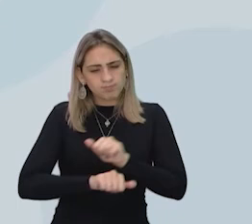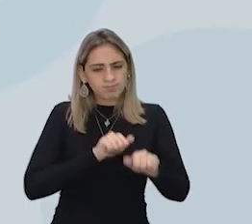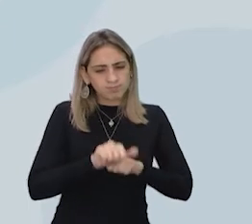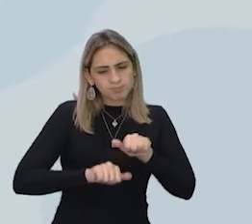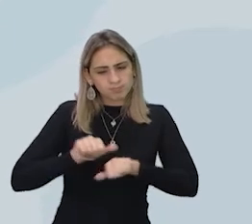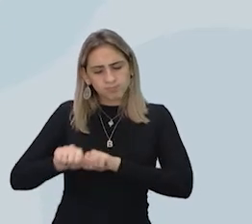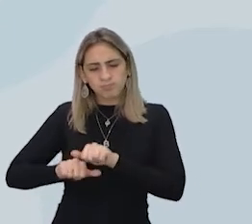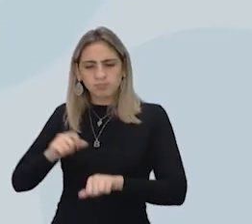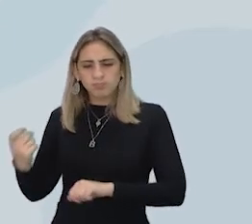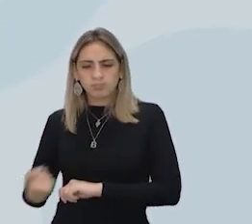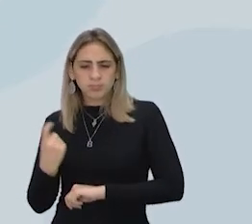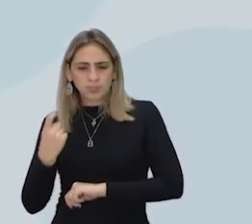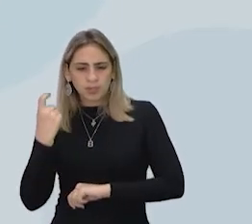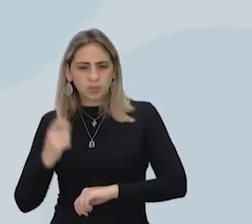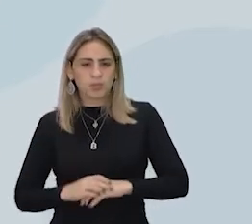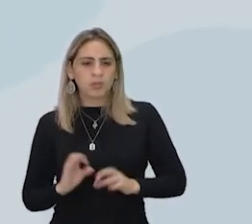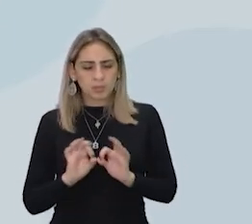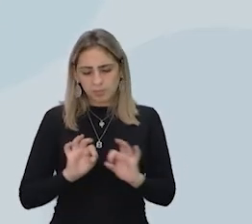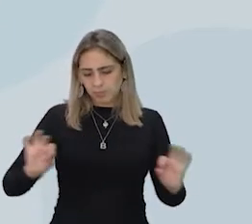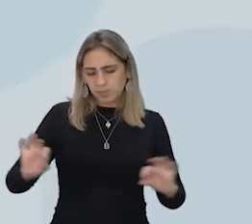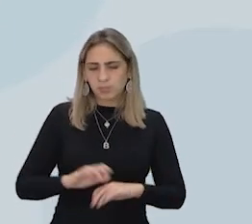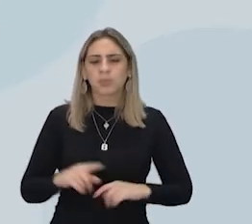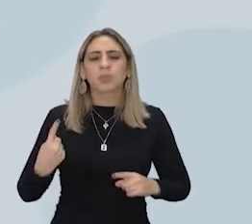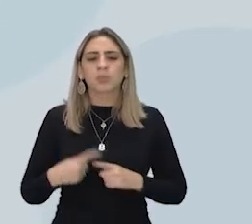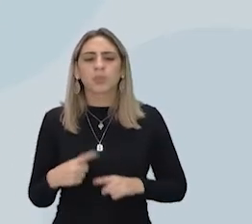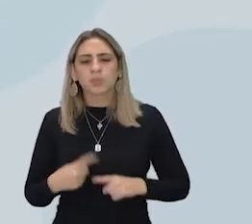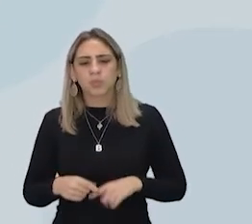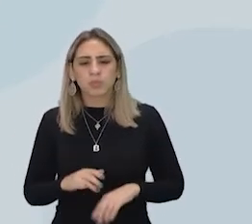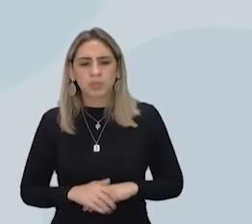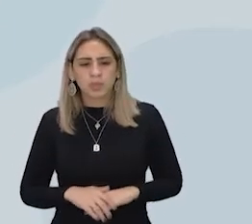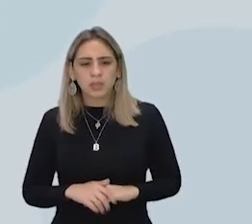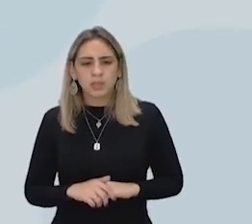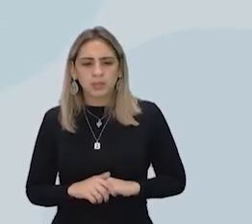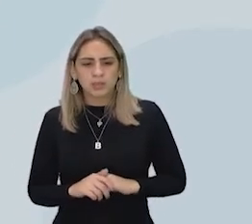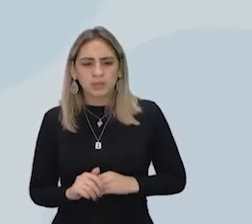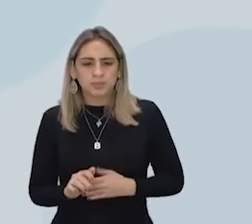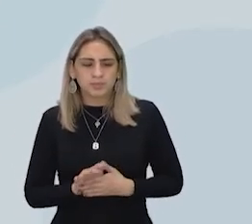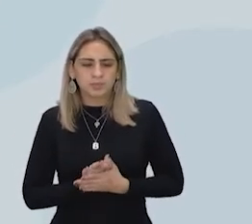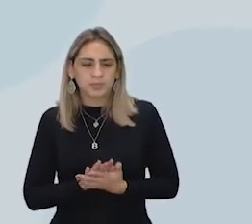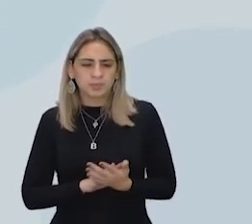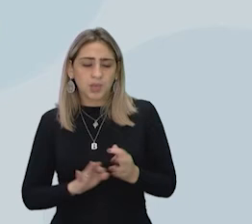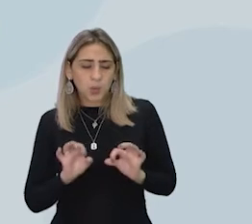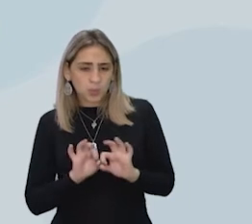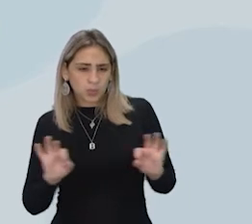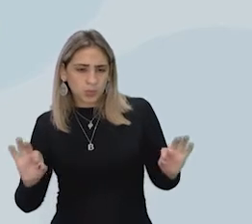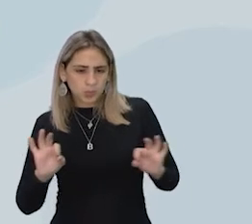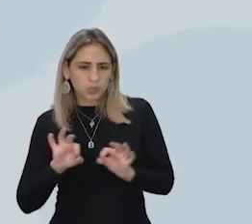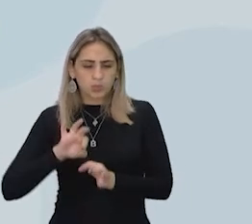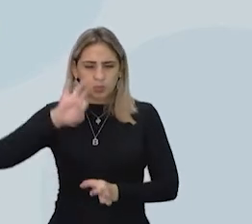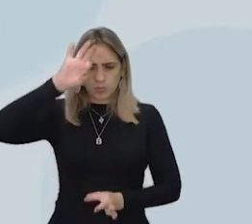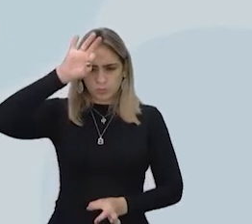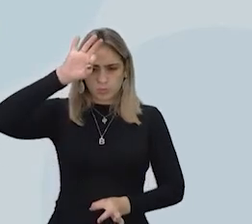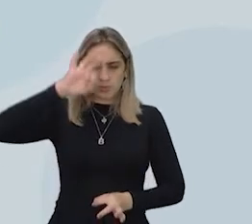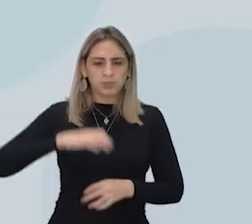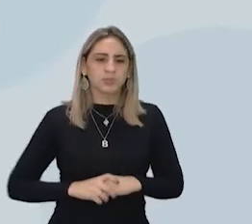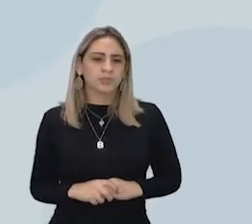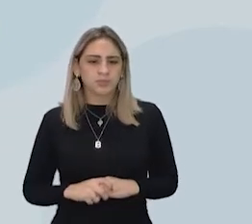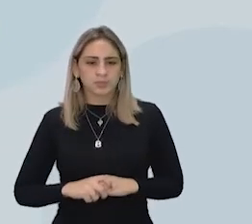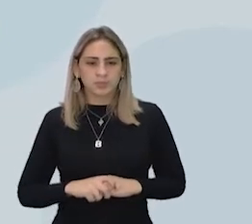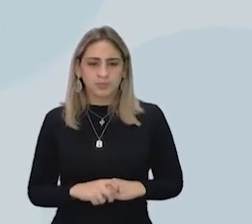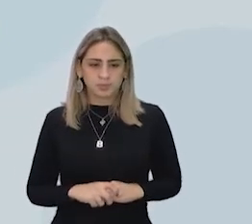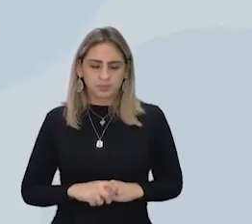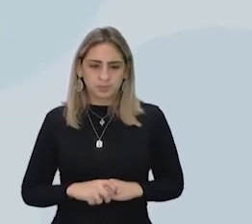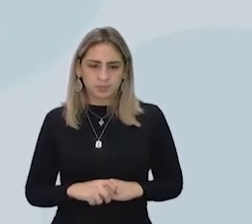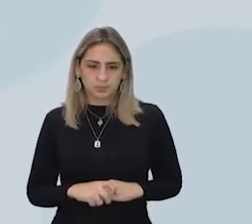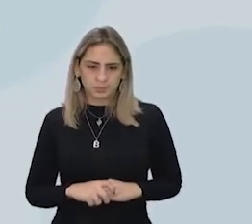altura que se deseja medir. Porque, ó, quanto mais próximo do nível do mar, então o mar vai ser o nosso marco zero de altura,